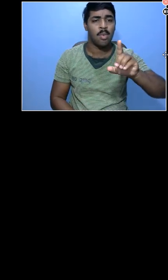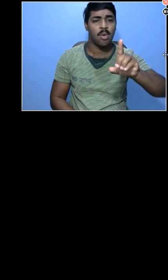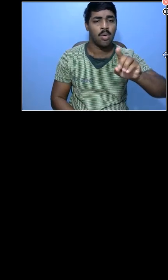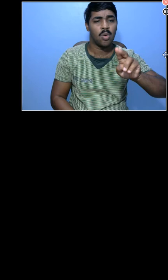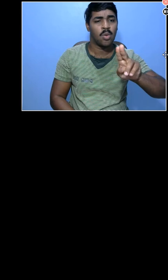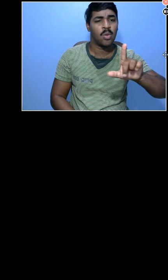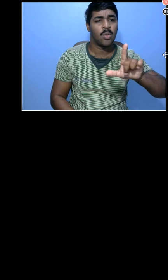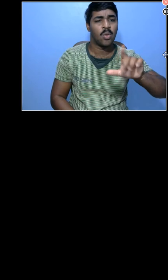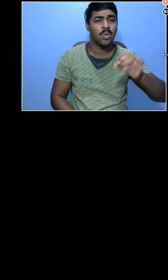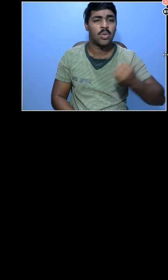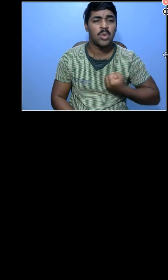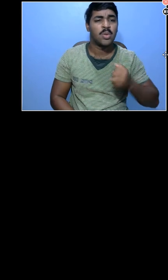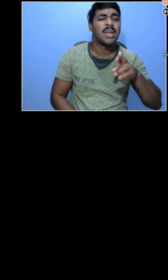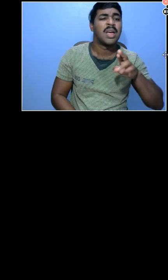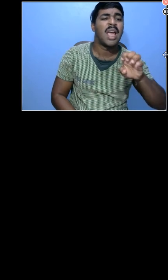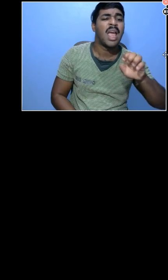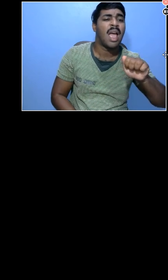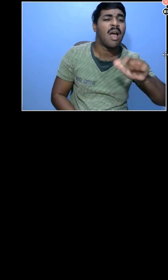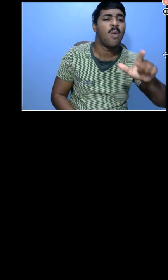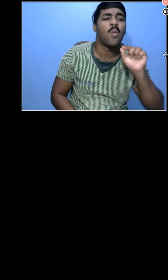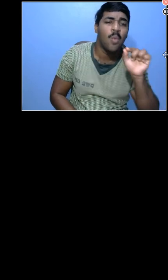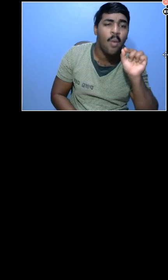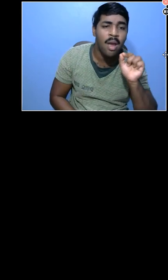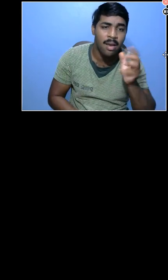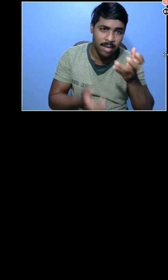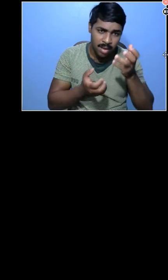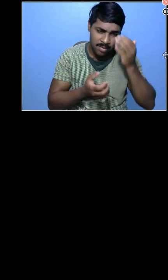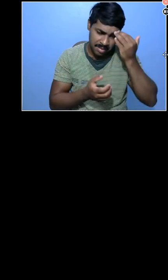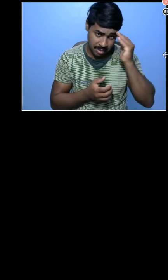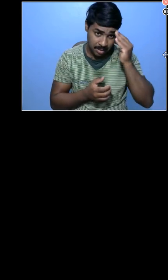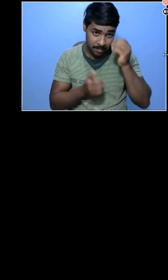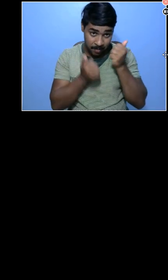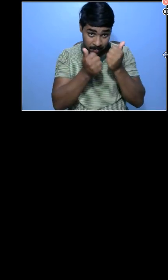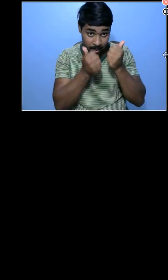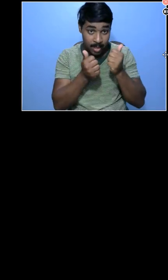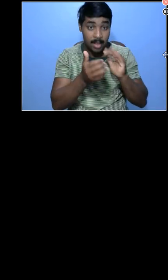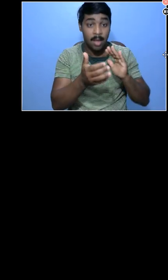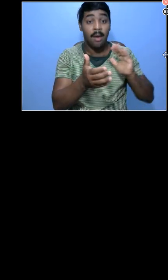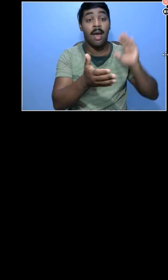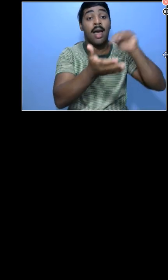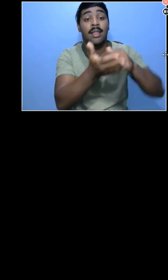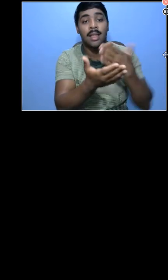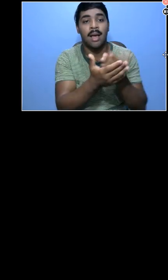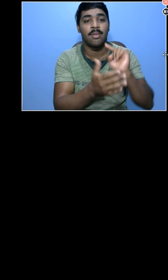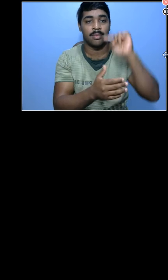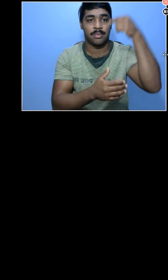de um número real. Tá? Então, bons estudos e até a nossa próxima aula.